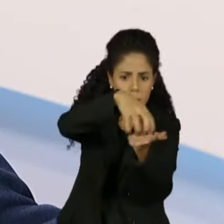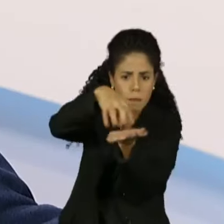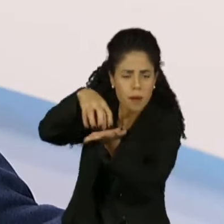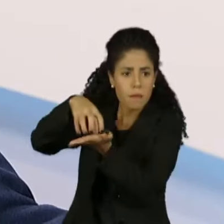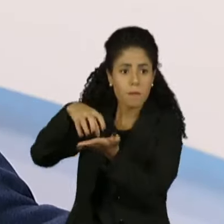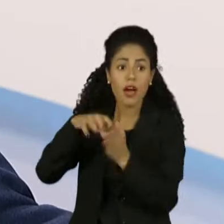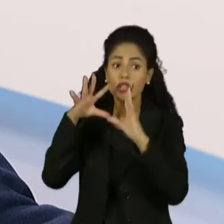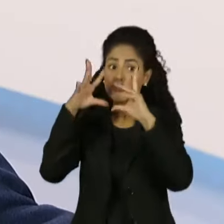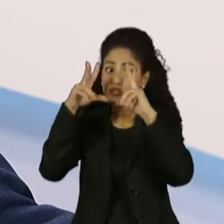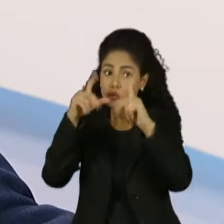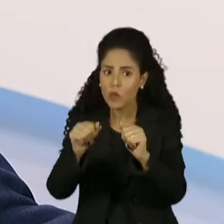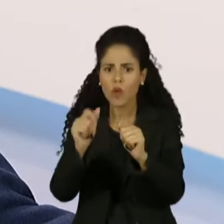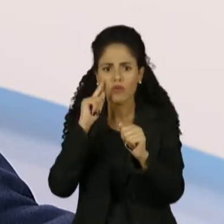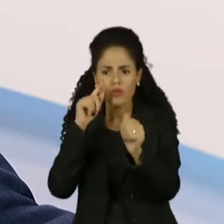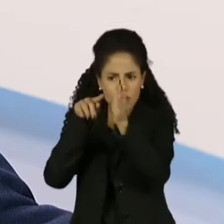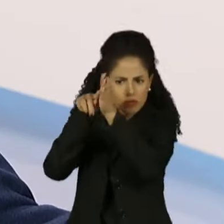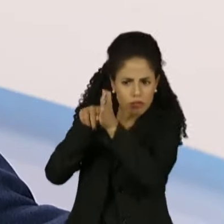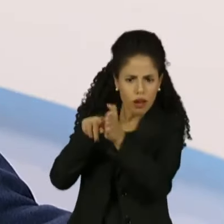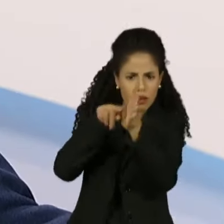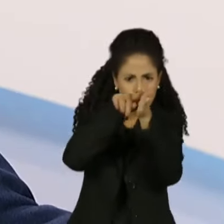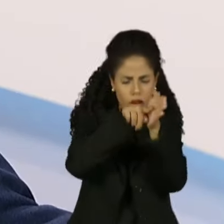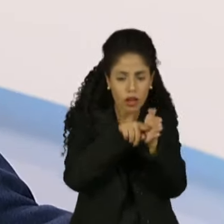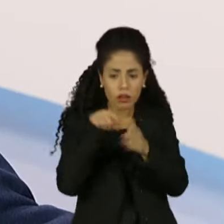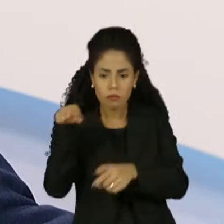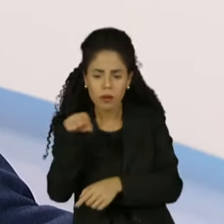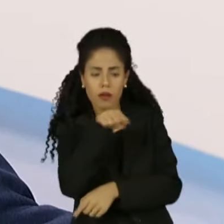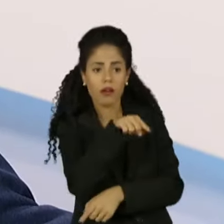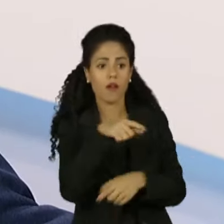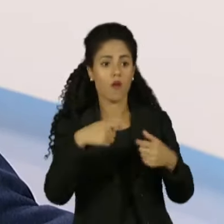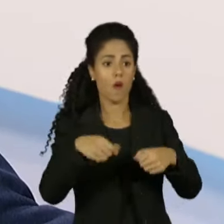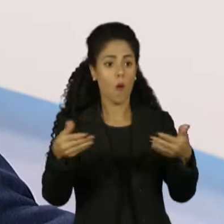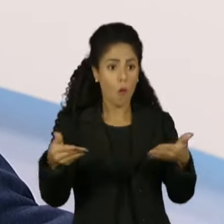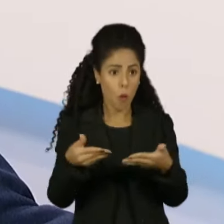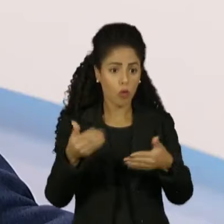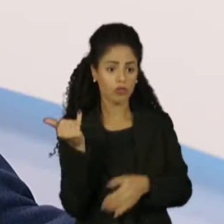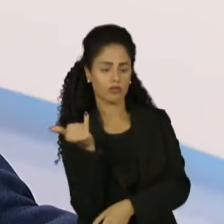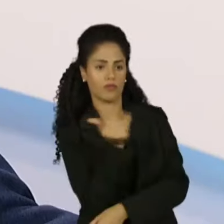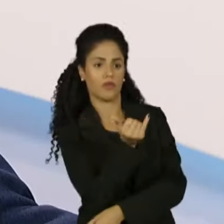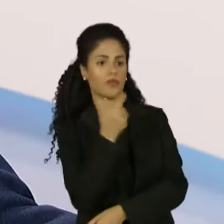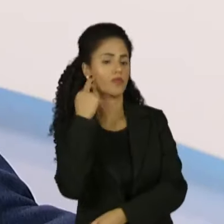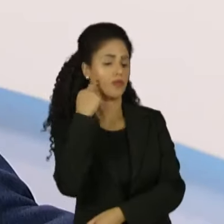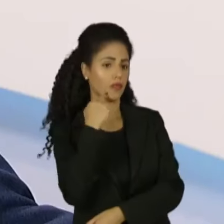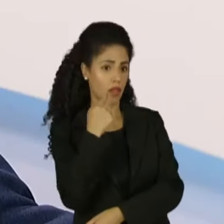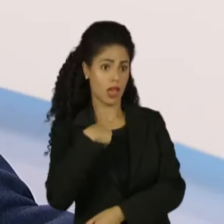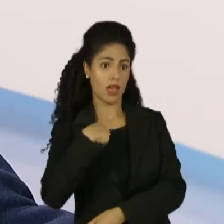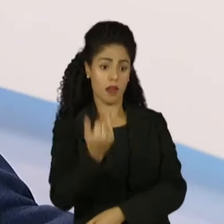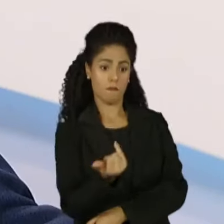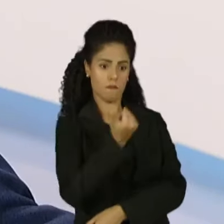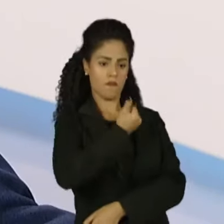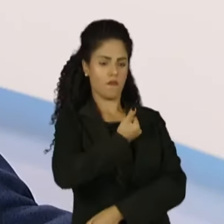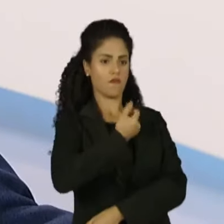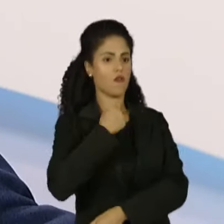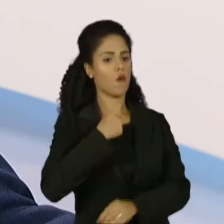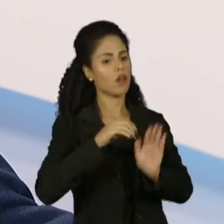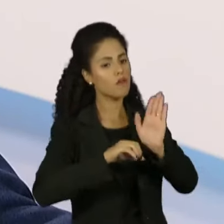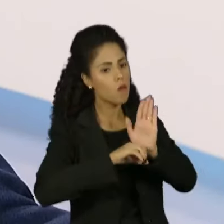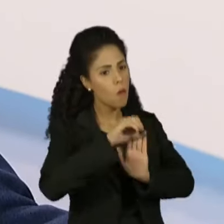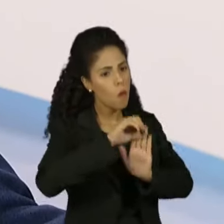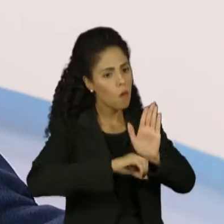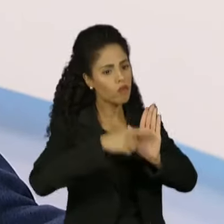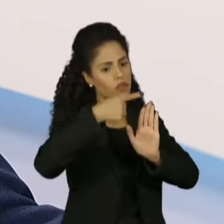inteligência. Isso foi informado hoje, inclusive, ao presidente Rodrigo Pacheco, e ele me disse, inclusive, que o ofício que havia